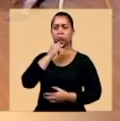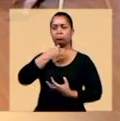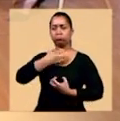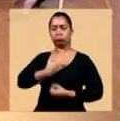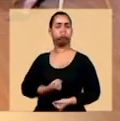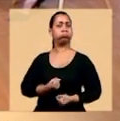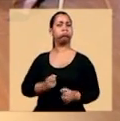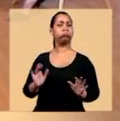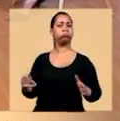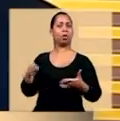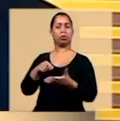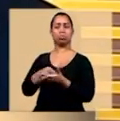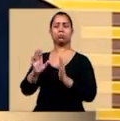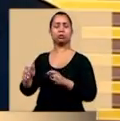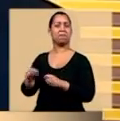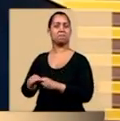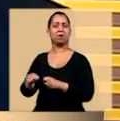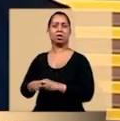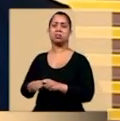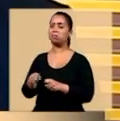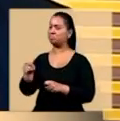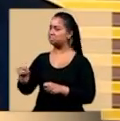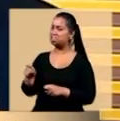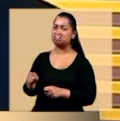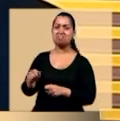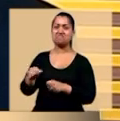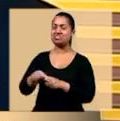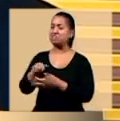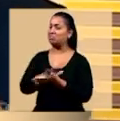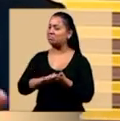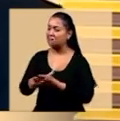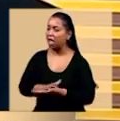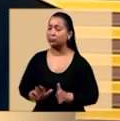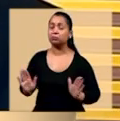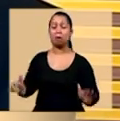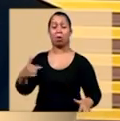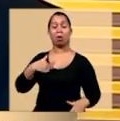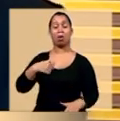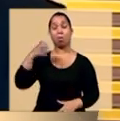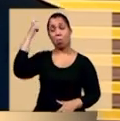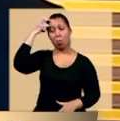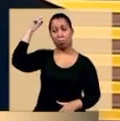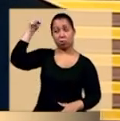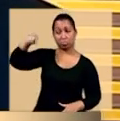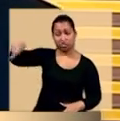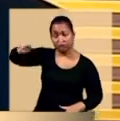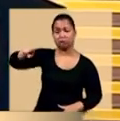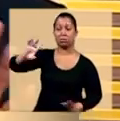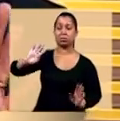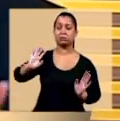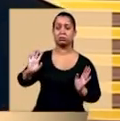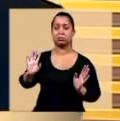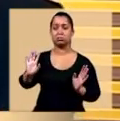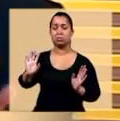chegou, está feita e nenhuma providência foi tomada. Então, eu considero rescindido por culpa da empresa o contrato e